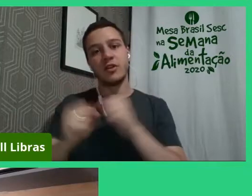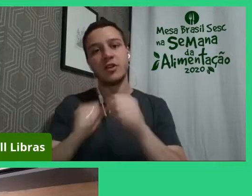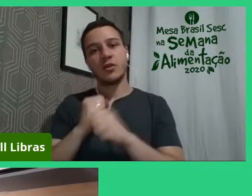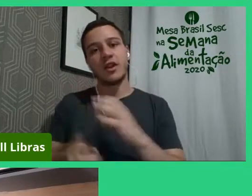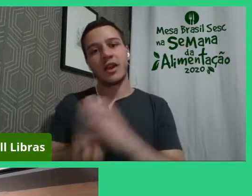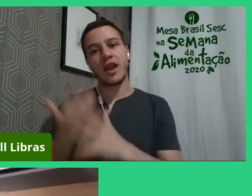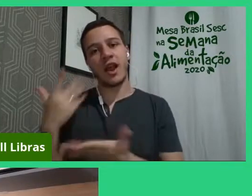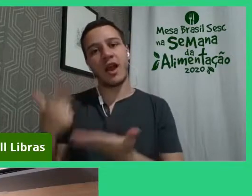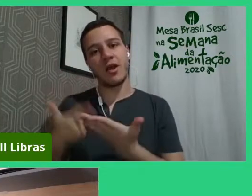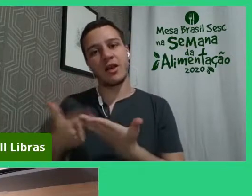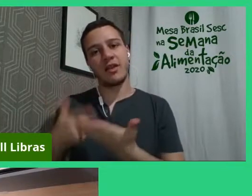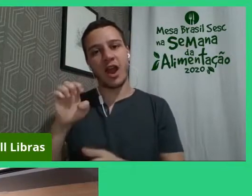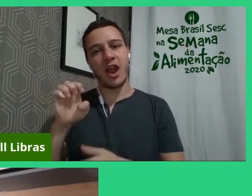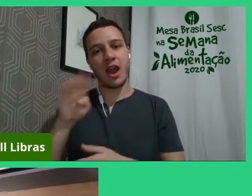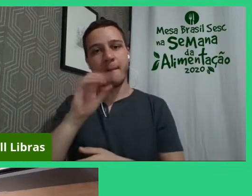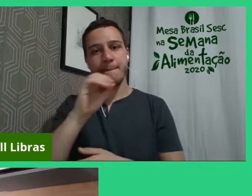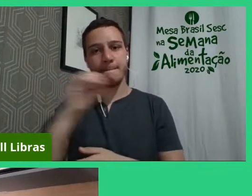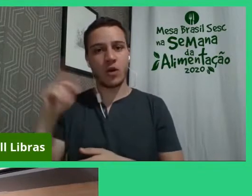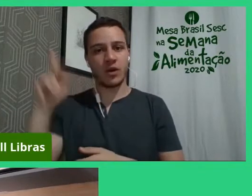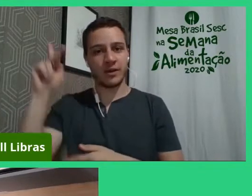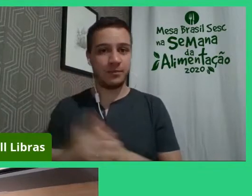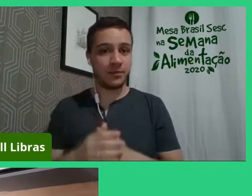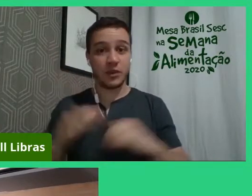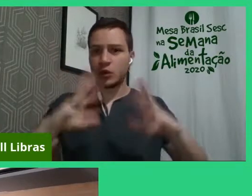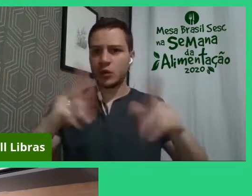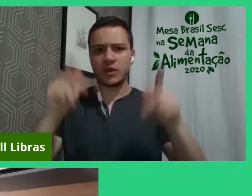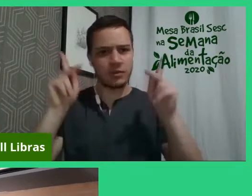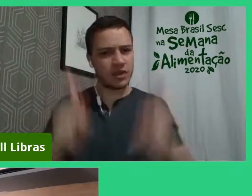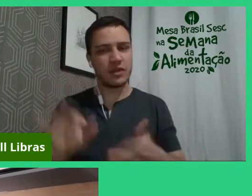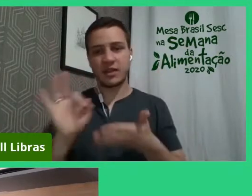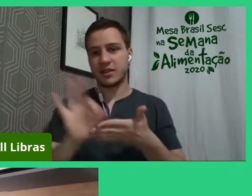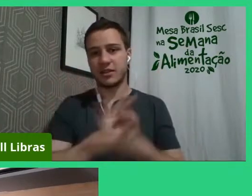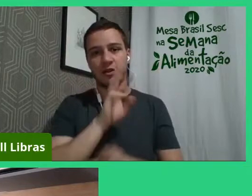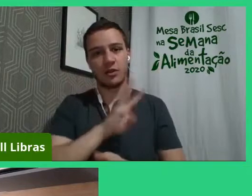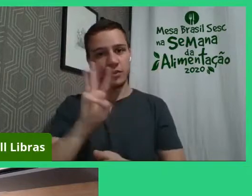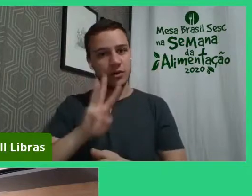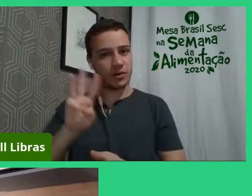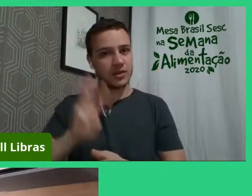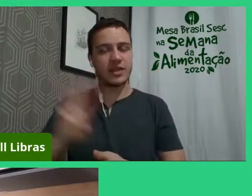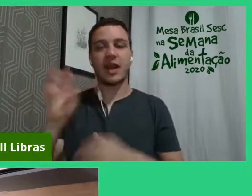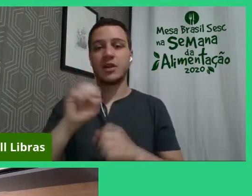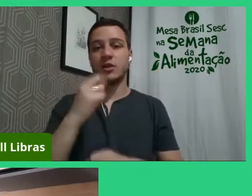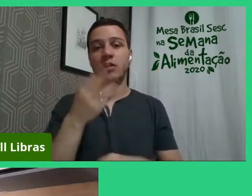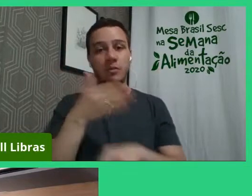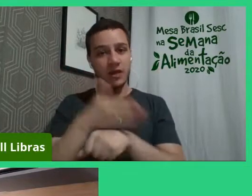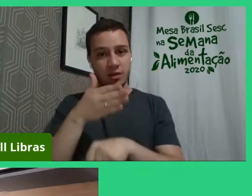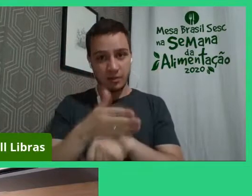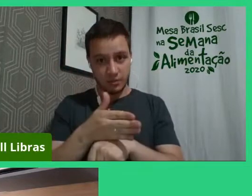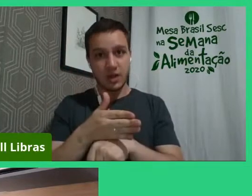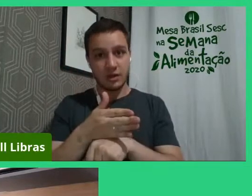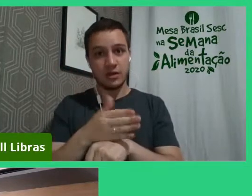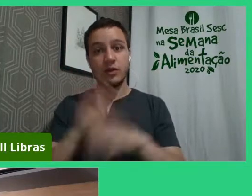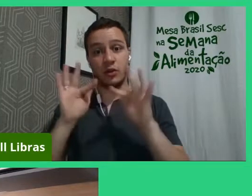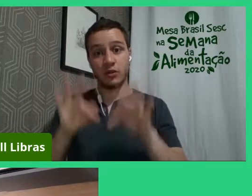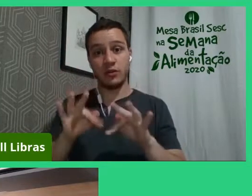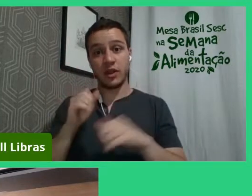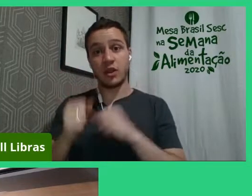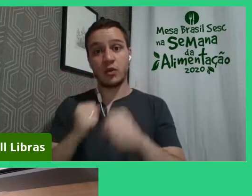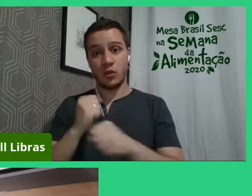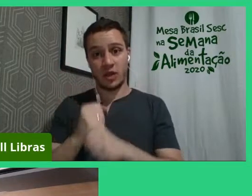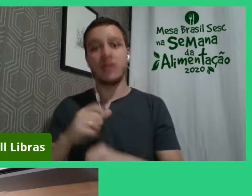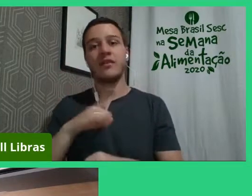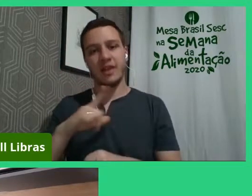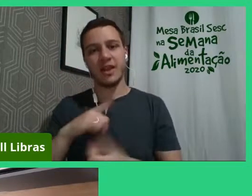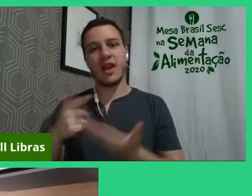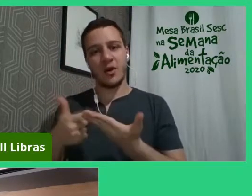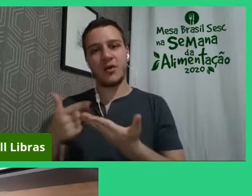que se inscreveu no site, que participou de alguma atividade da semana, no final do ano vai receber no seu e-mail